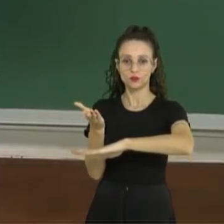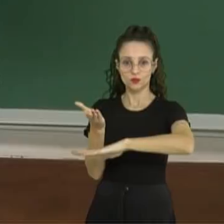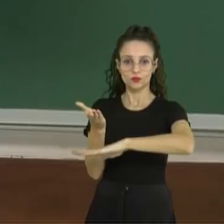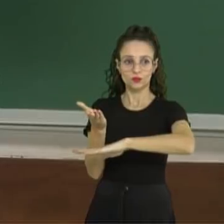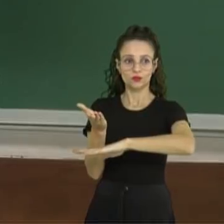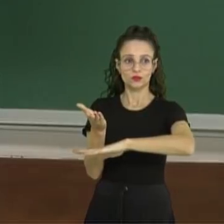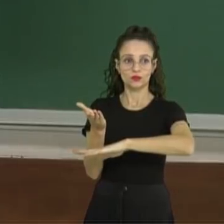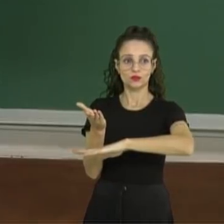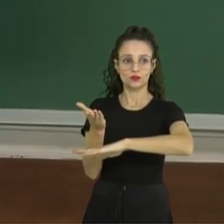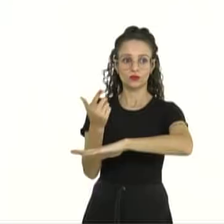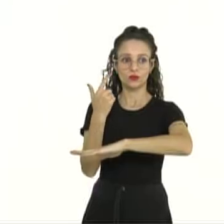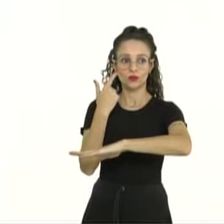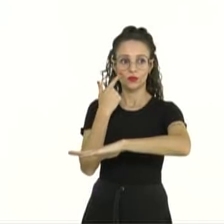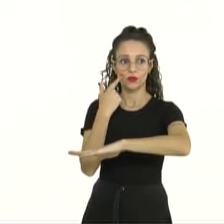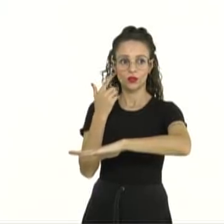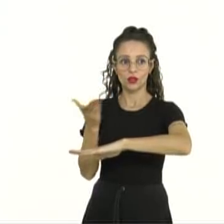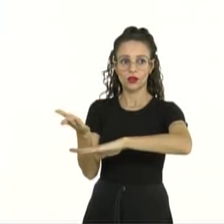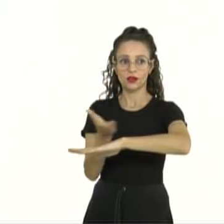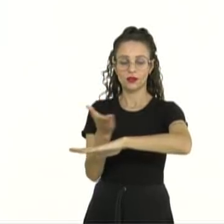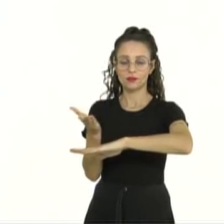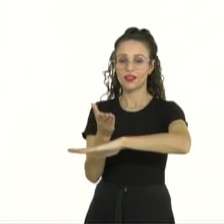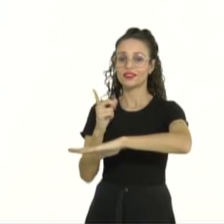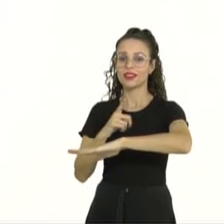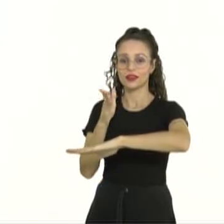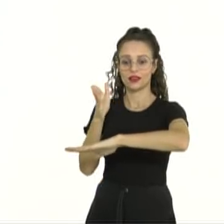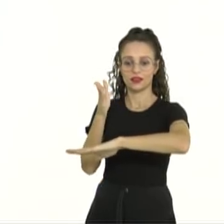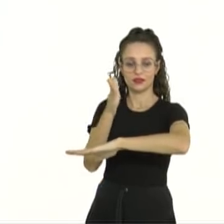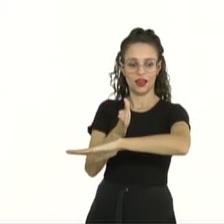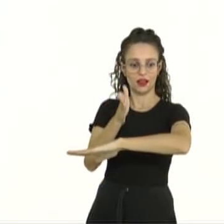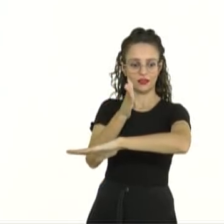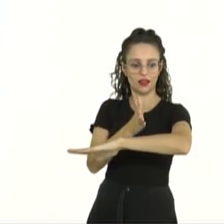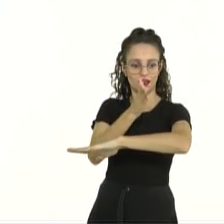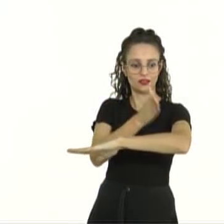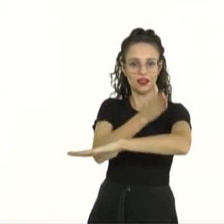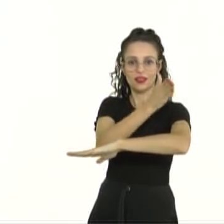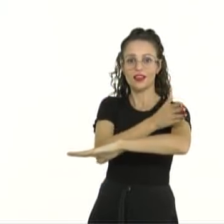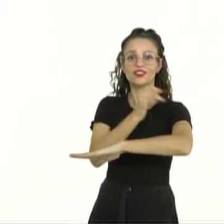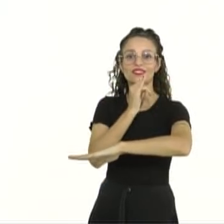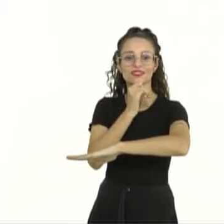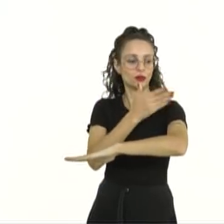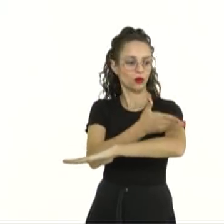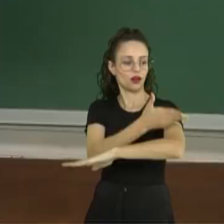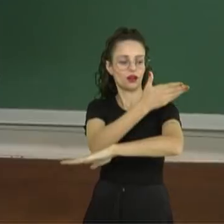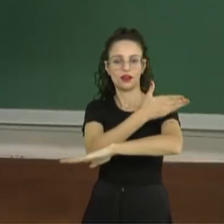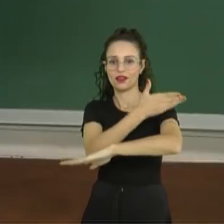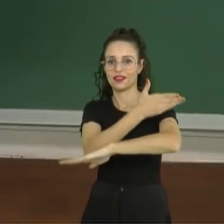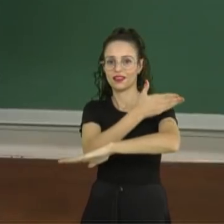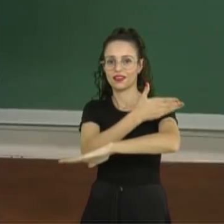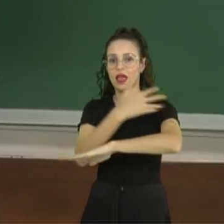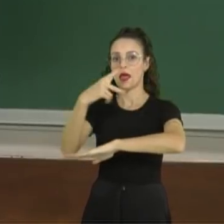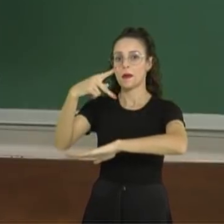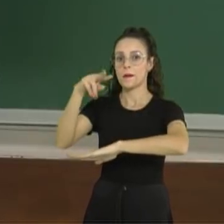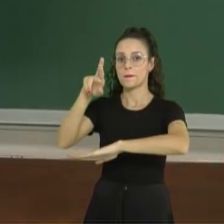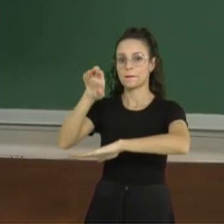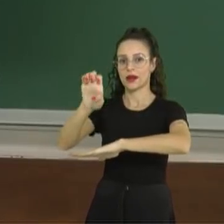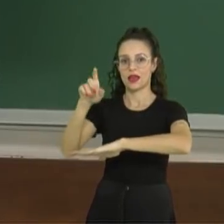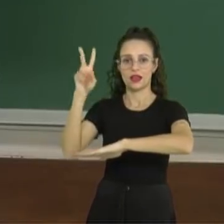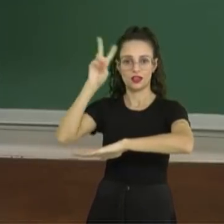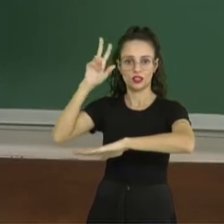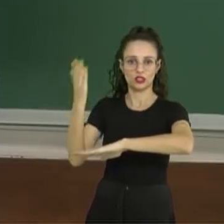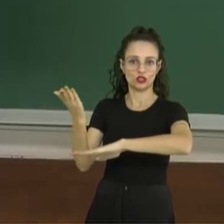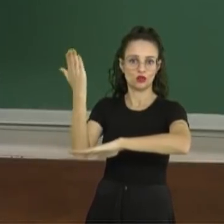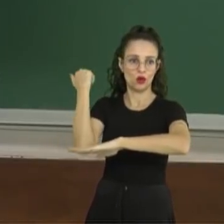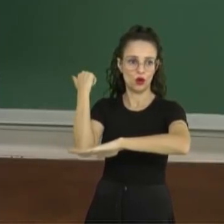para mim aqui um foco. Aí teria essas outras divisões, por exemplo, a pré-história, que pegaria de 2 milhões,